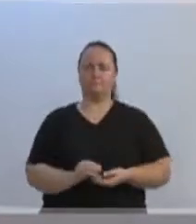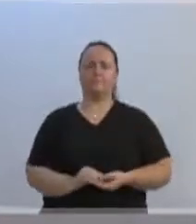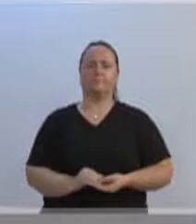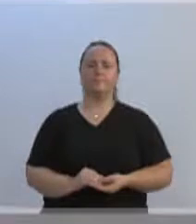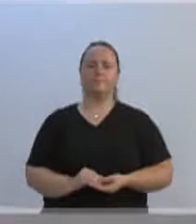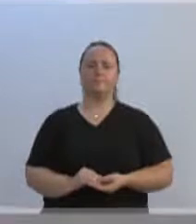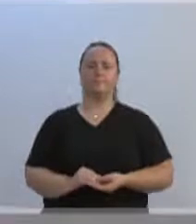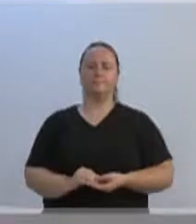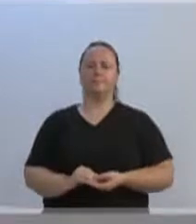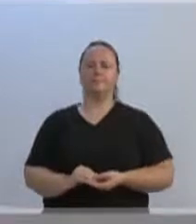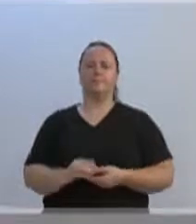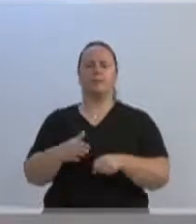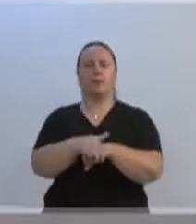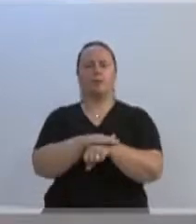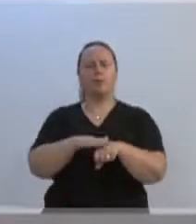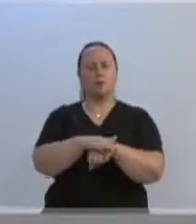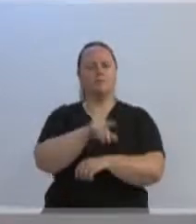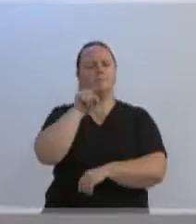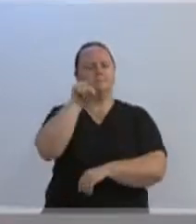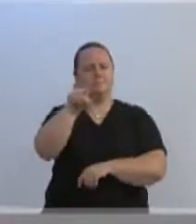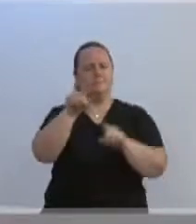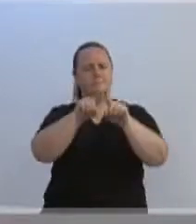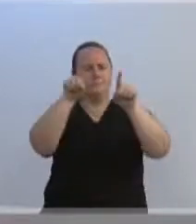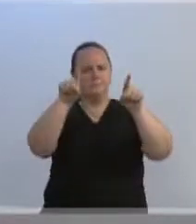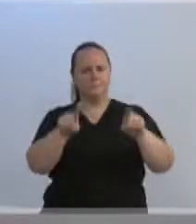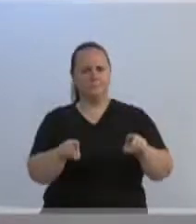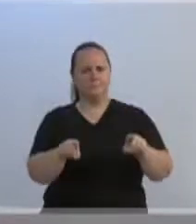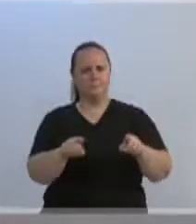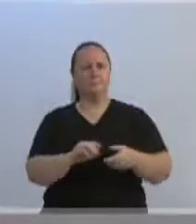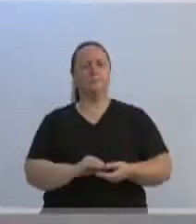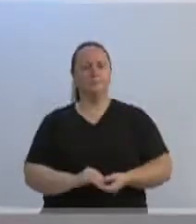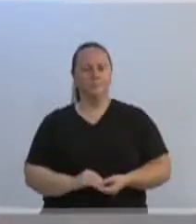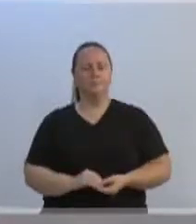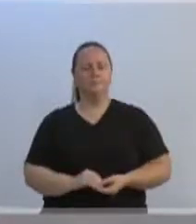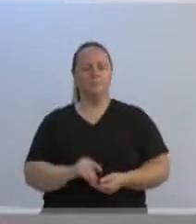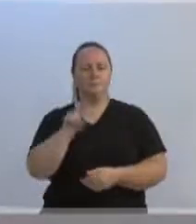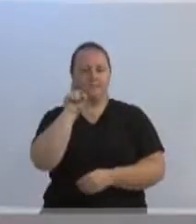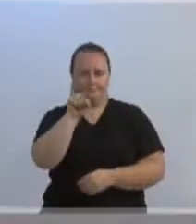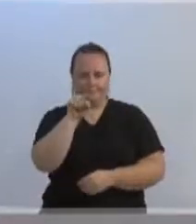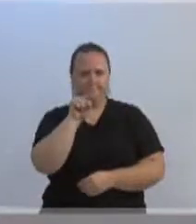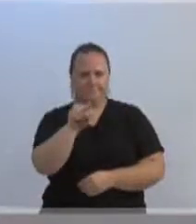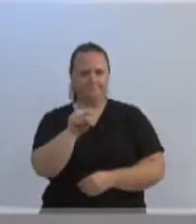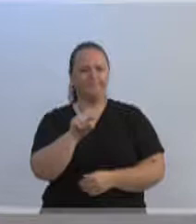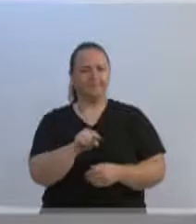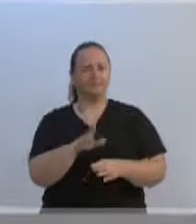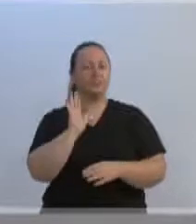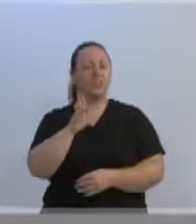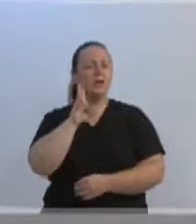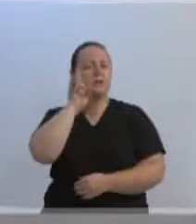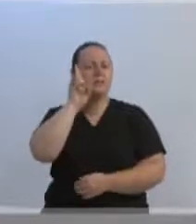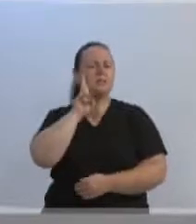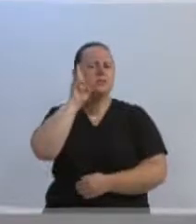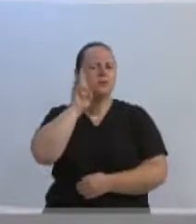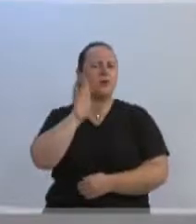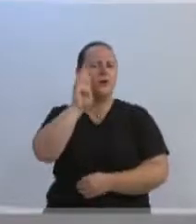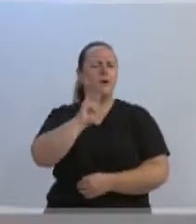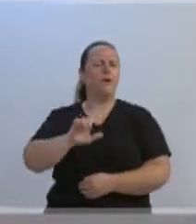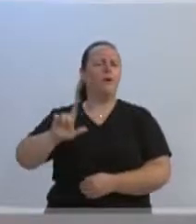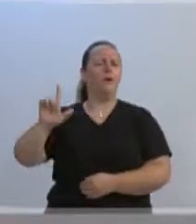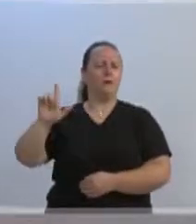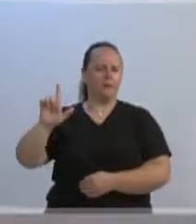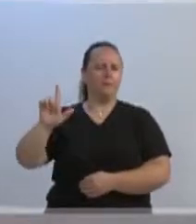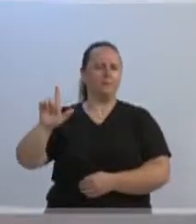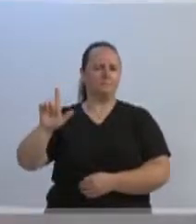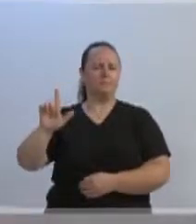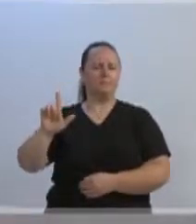quero falar com você servidor público você que teve na história de blumenau a